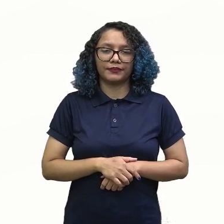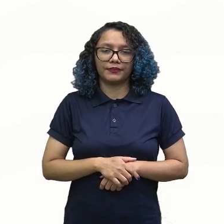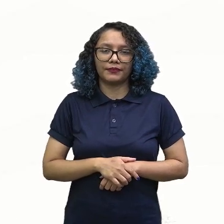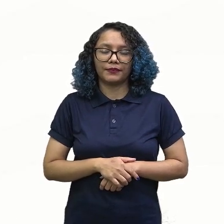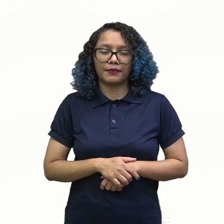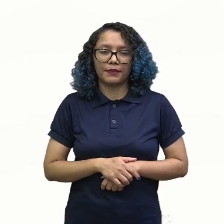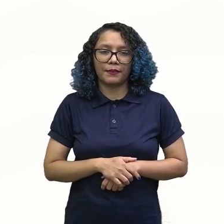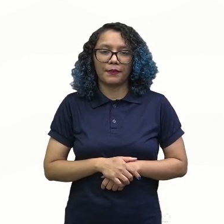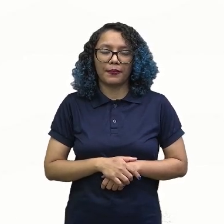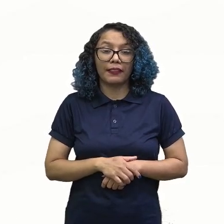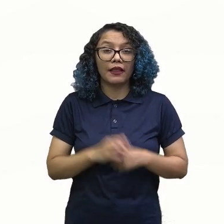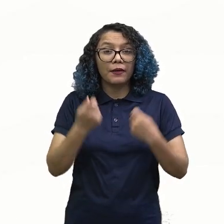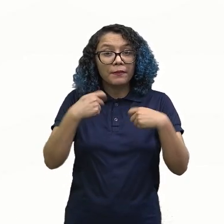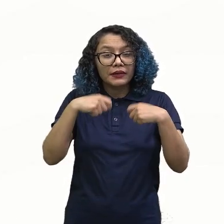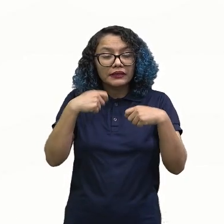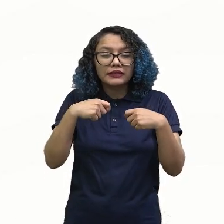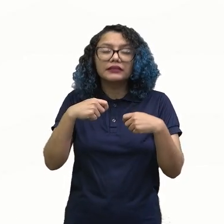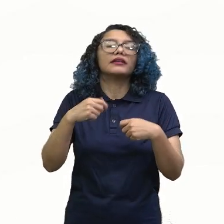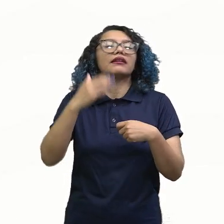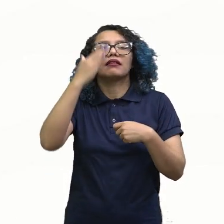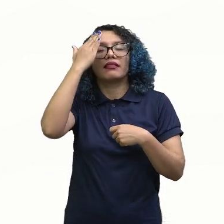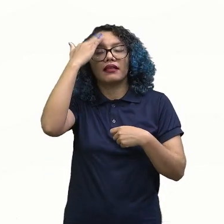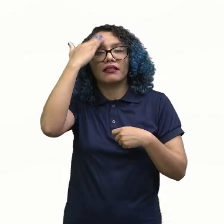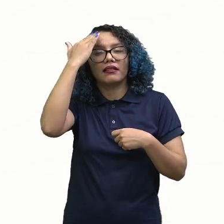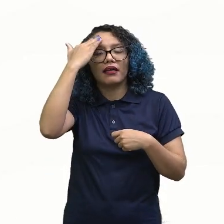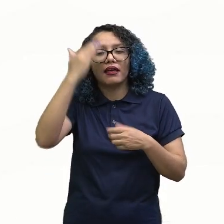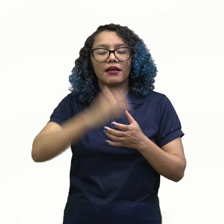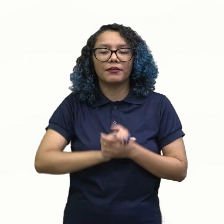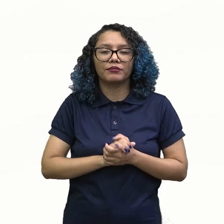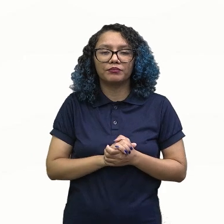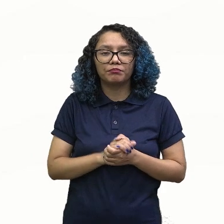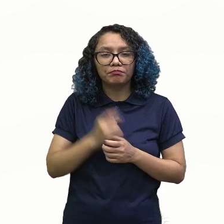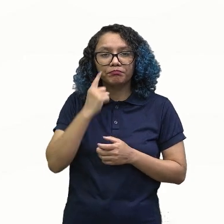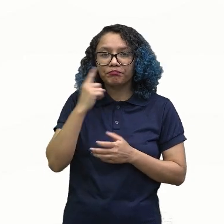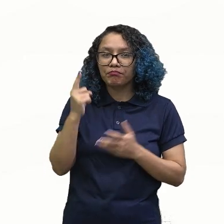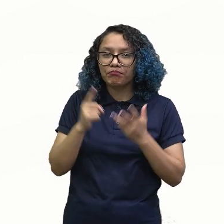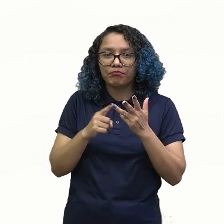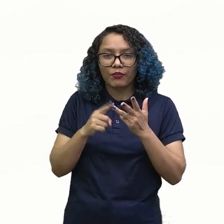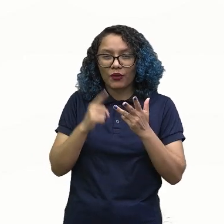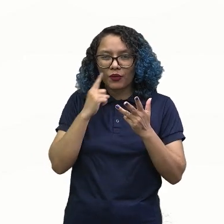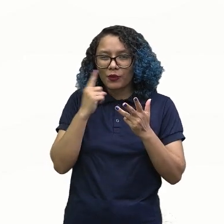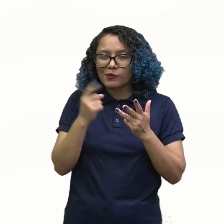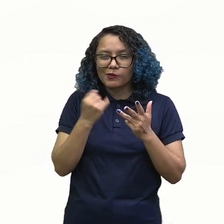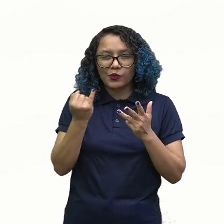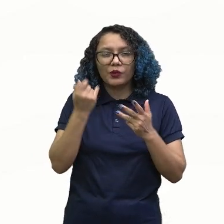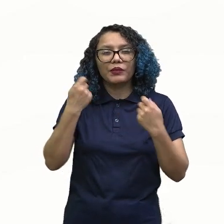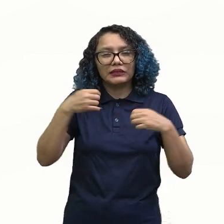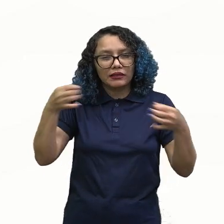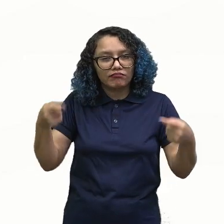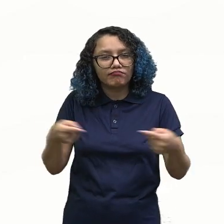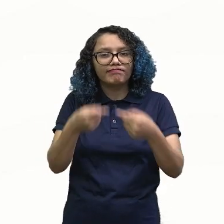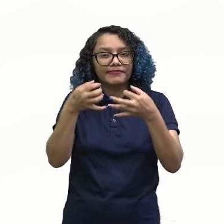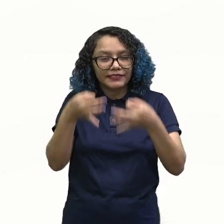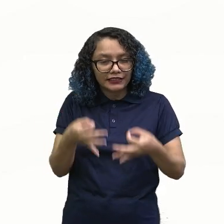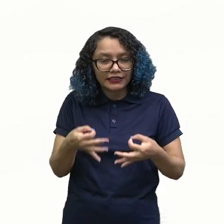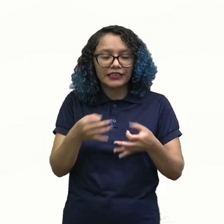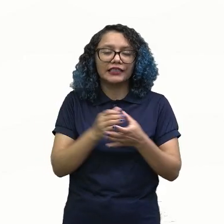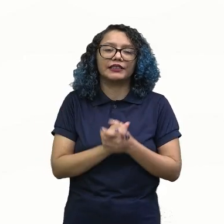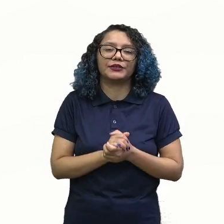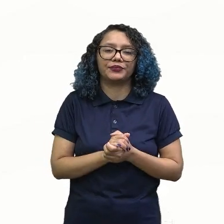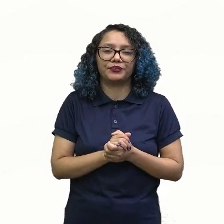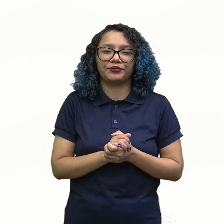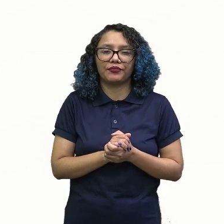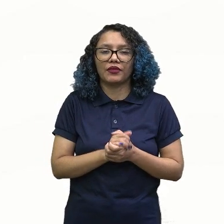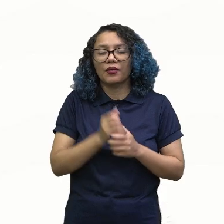e perceber que a sinalização e a identificação tem que ser adequada. Aí, placas, né?